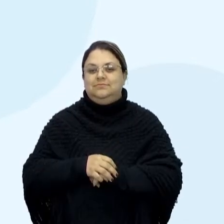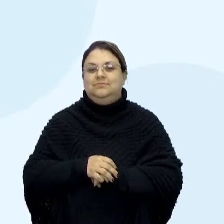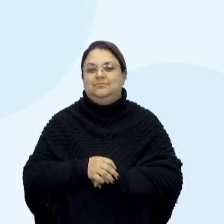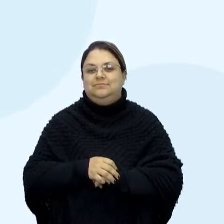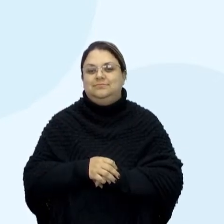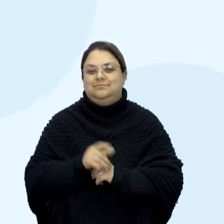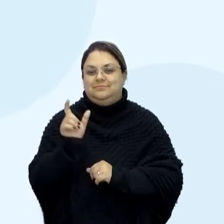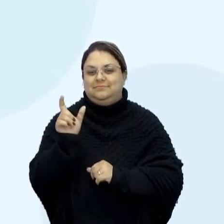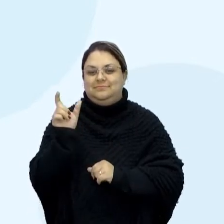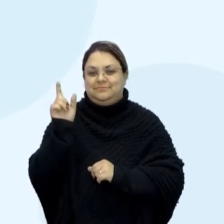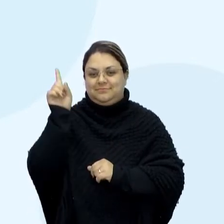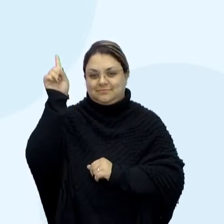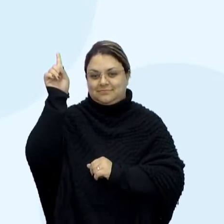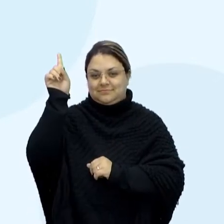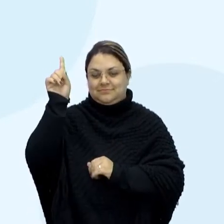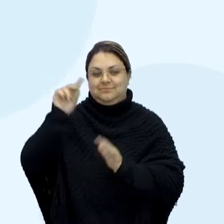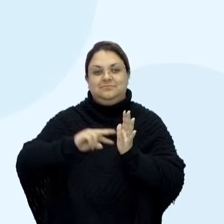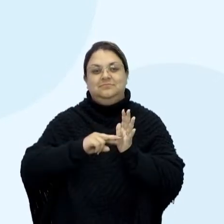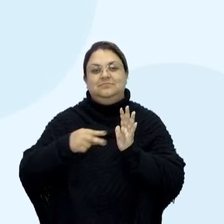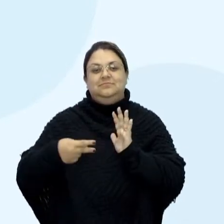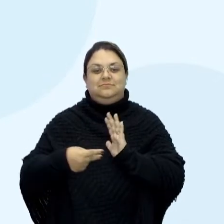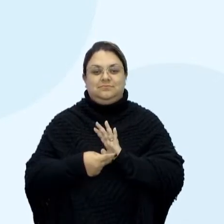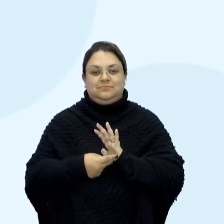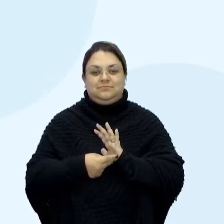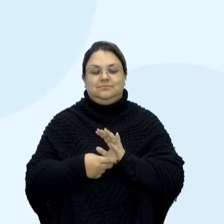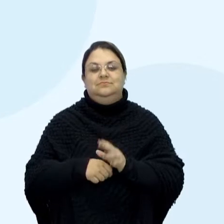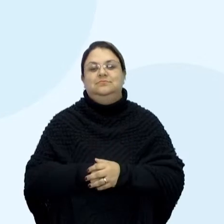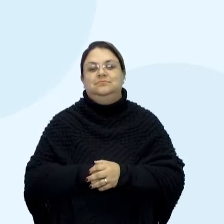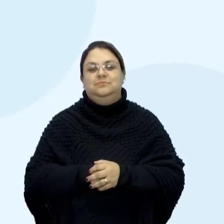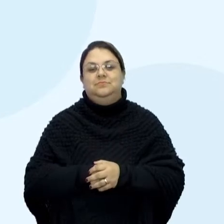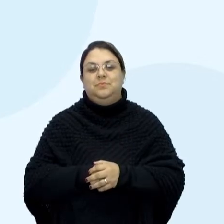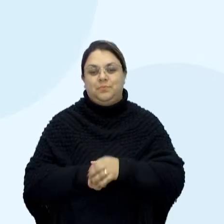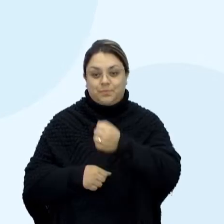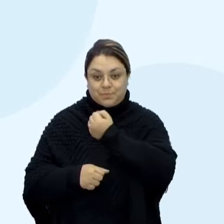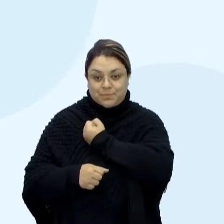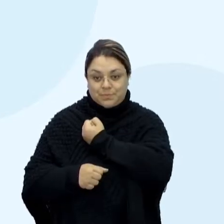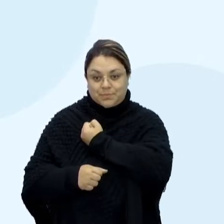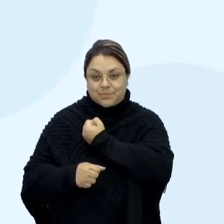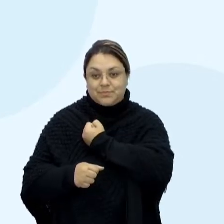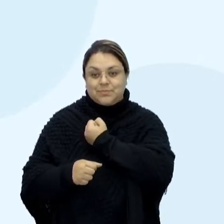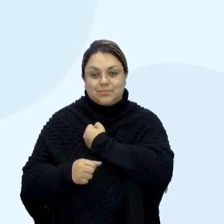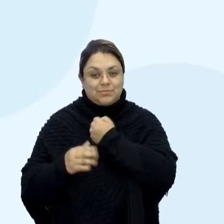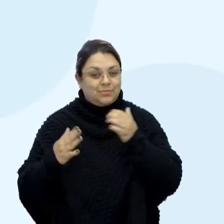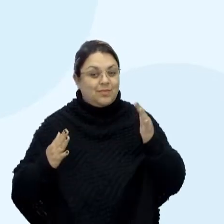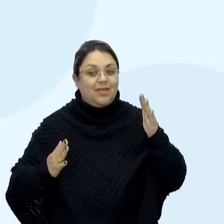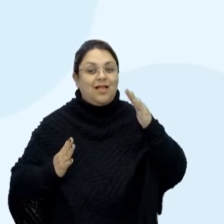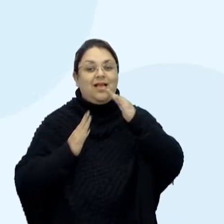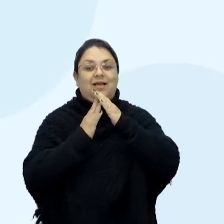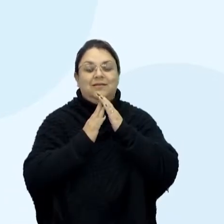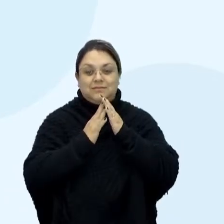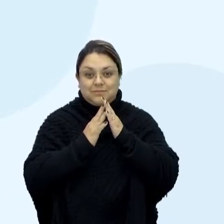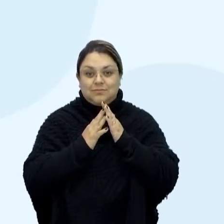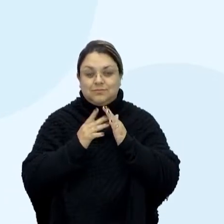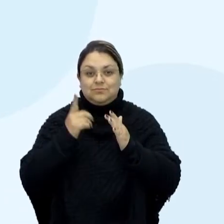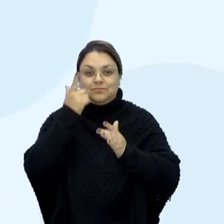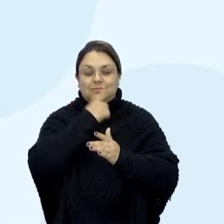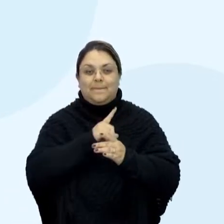resistividade? Representa um número que mostra pra gente o quão difícil o